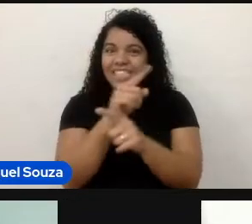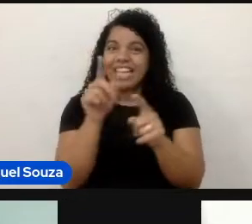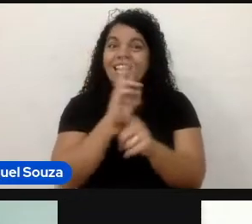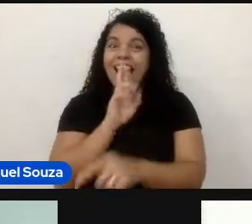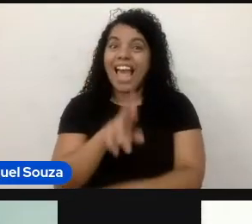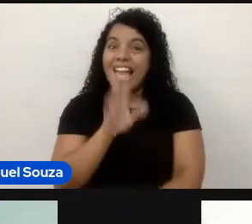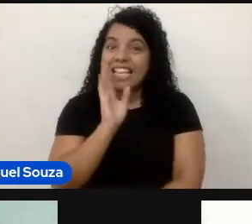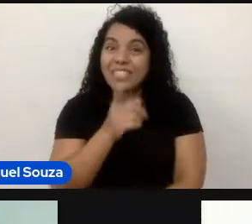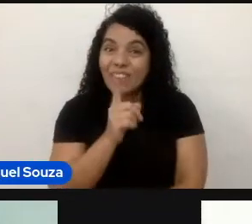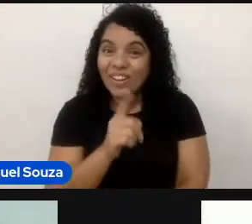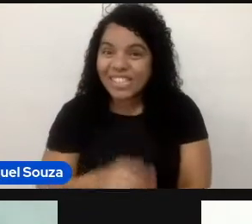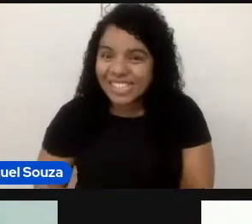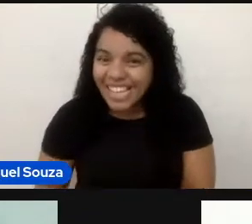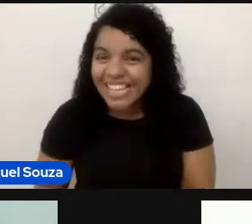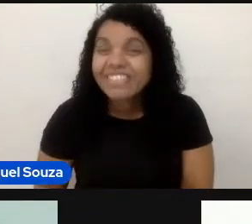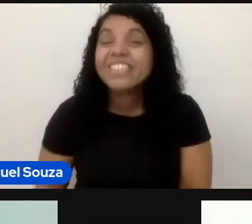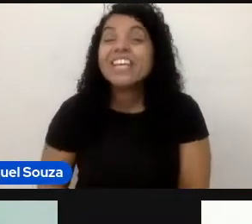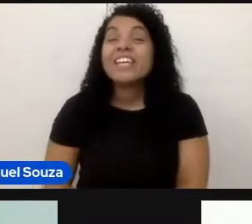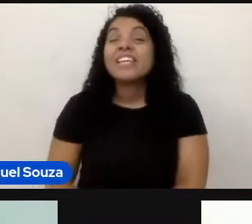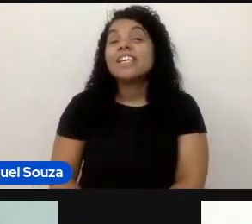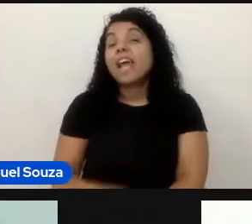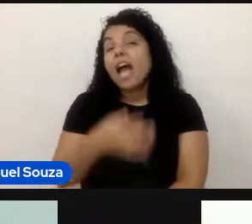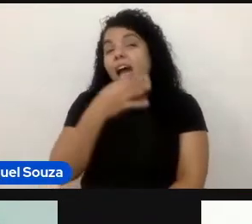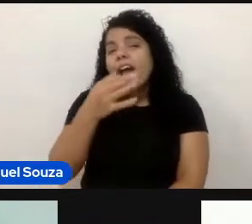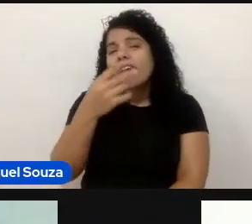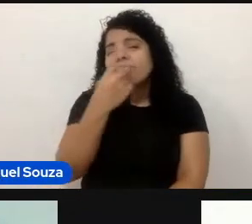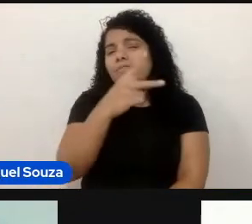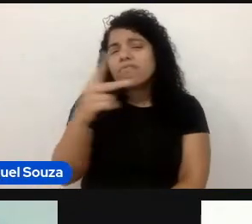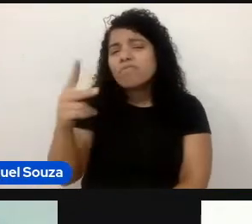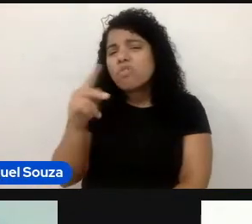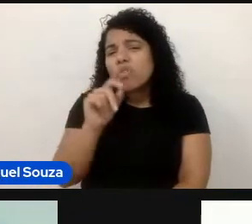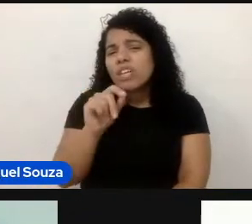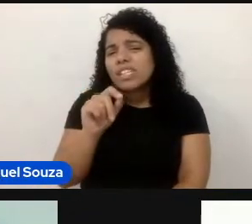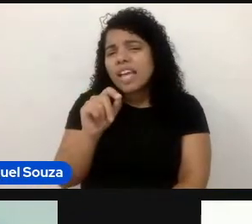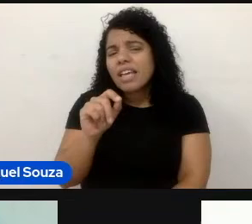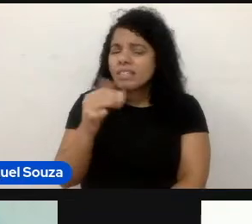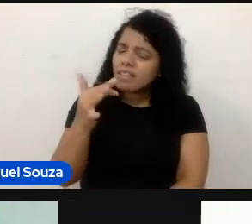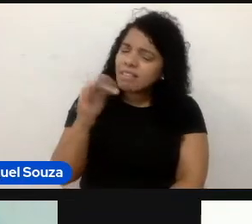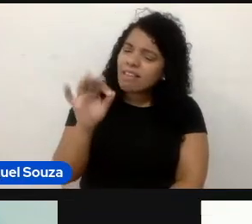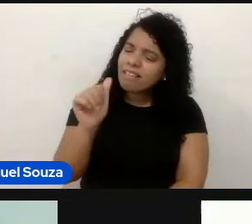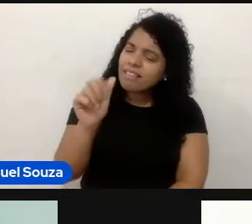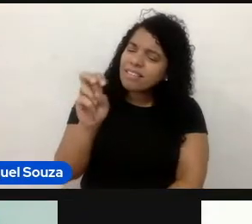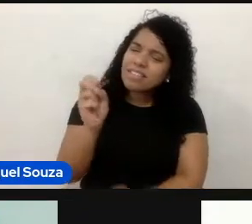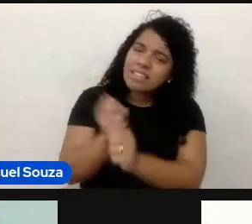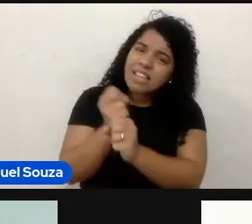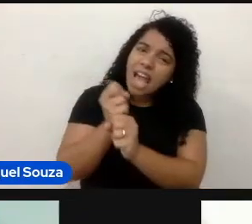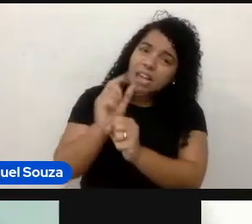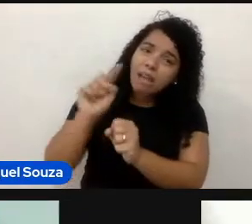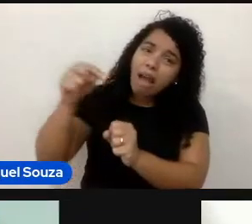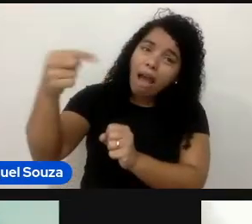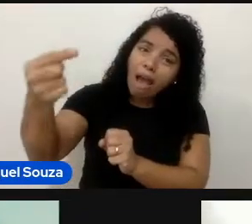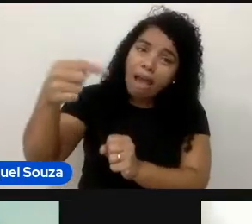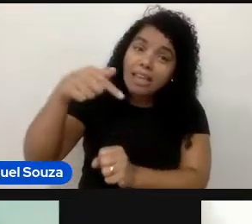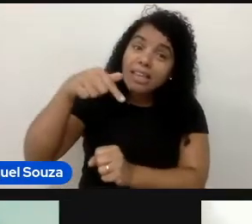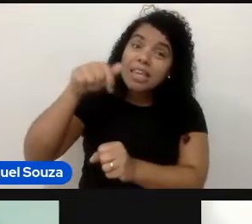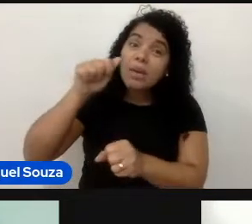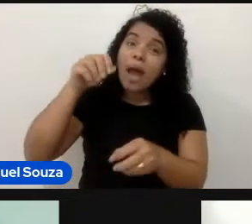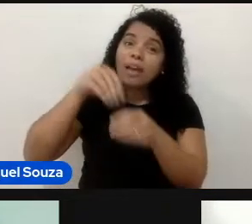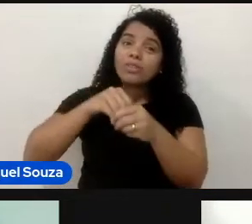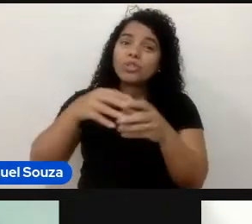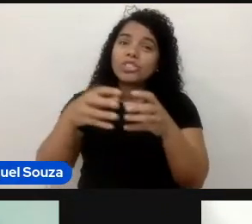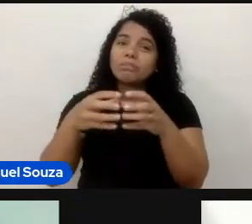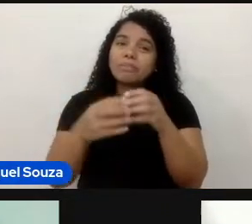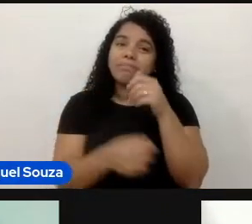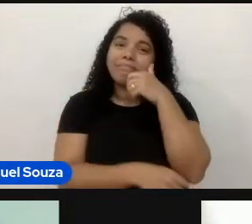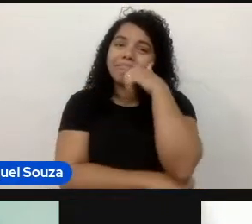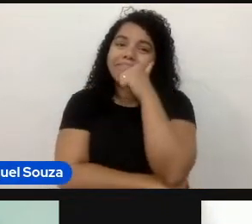também. qual a visão de vocês daqui a 10, 15 anos sobre o que há dentro de um time? A ideia do futuro